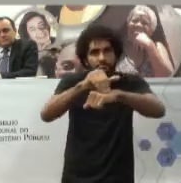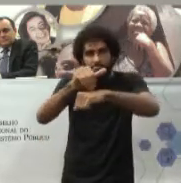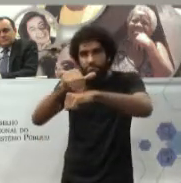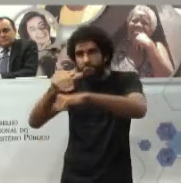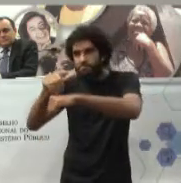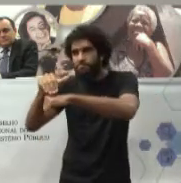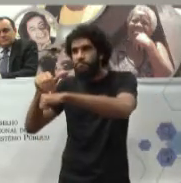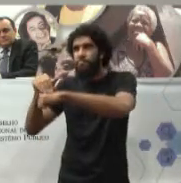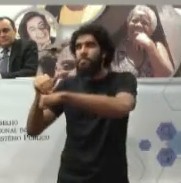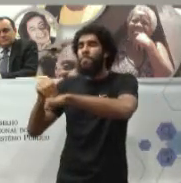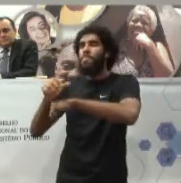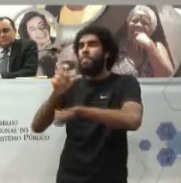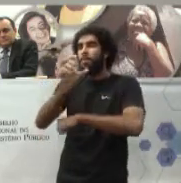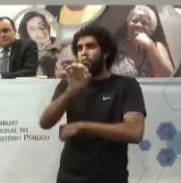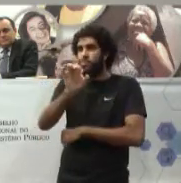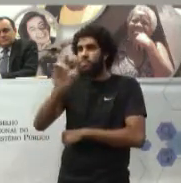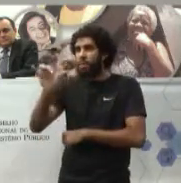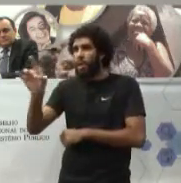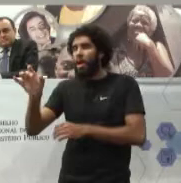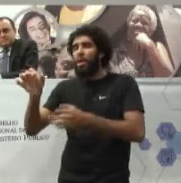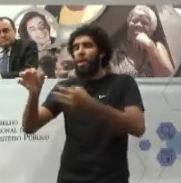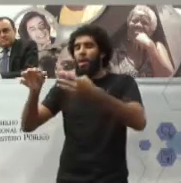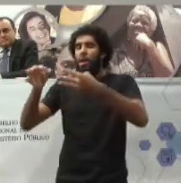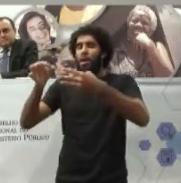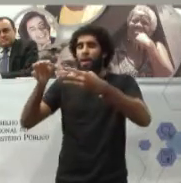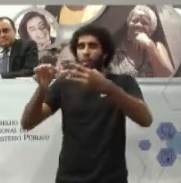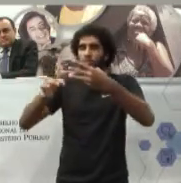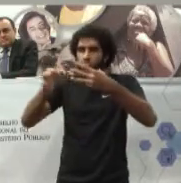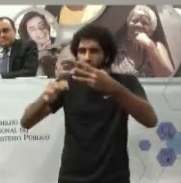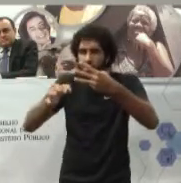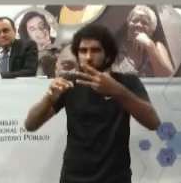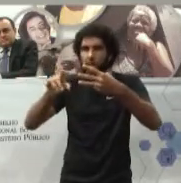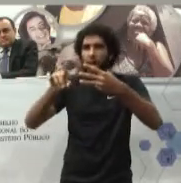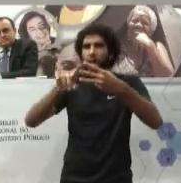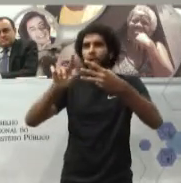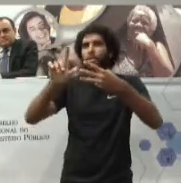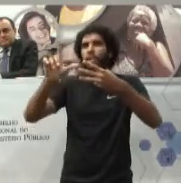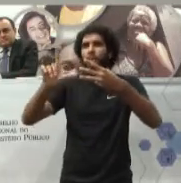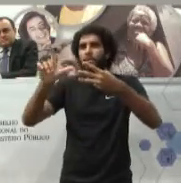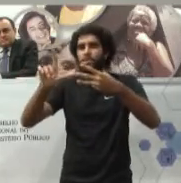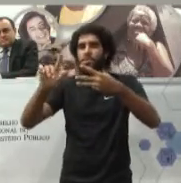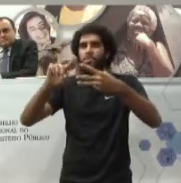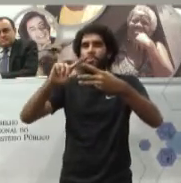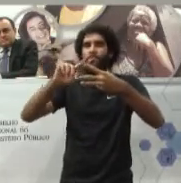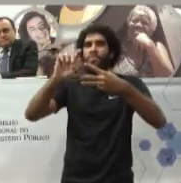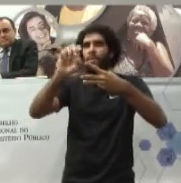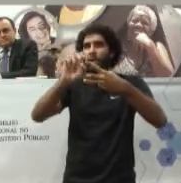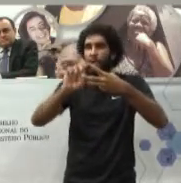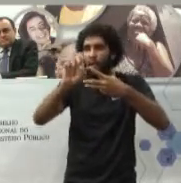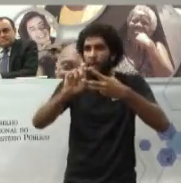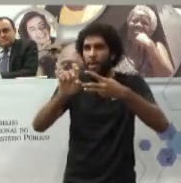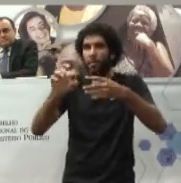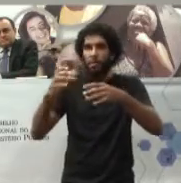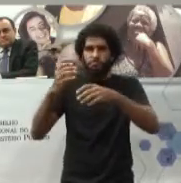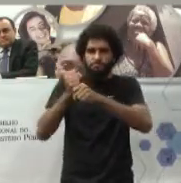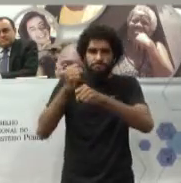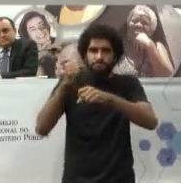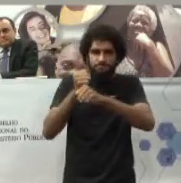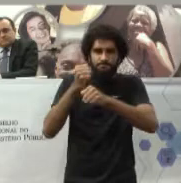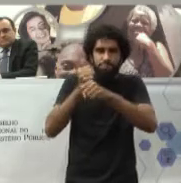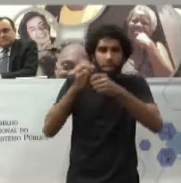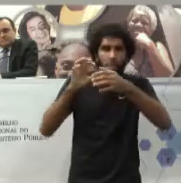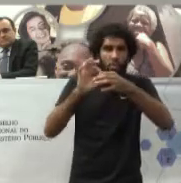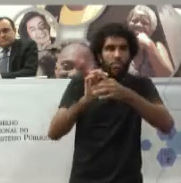a toda a o judiciário os operadores da justiça no nosso país para se somarem a gestores